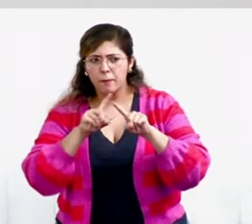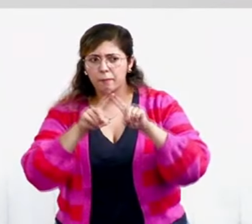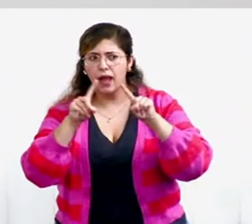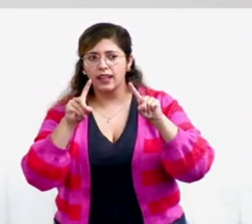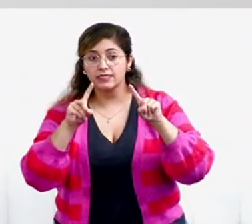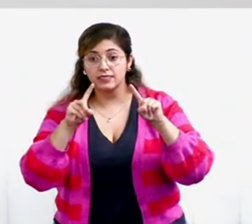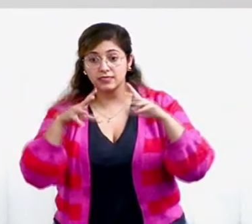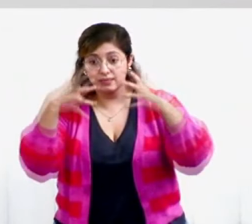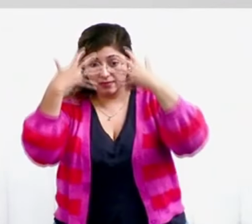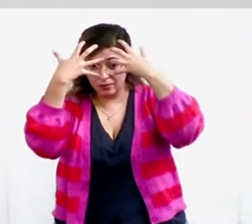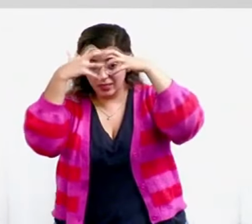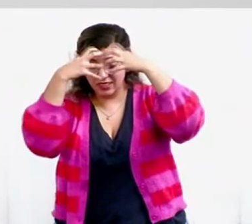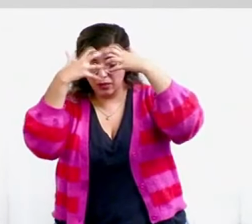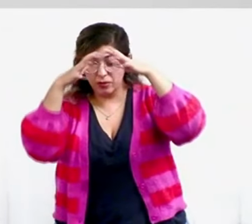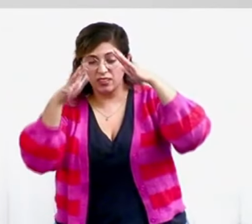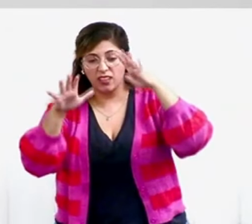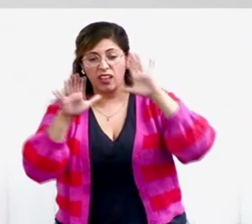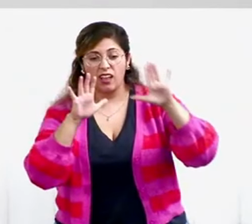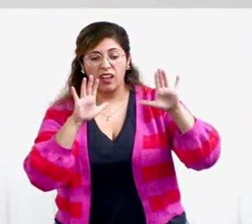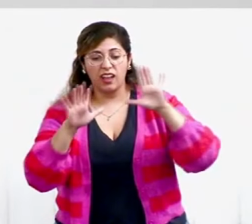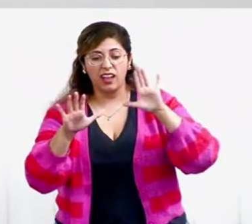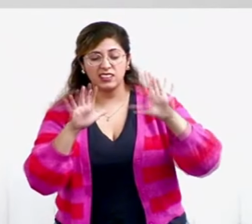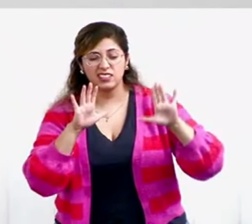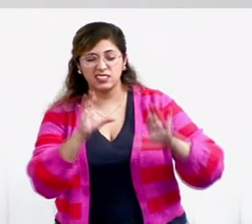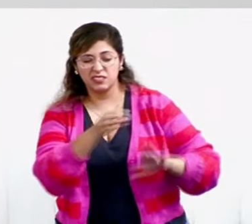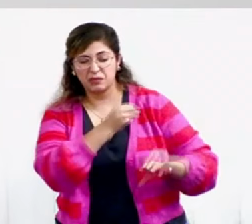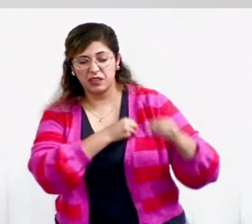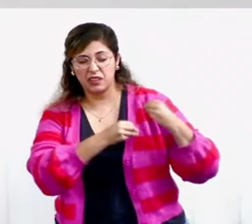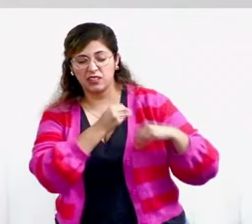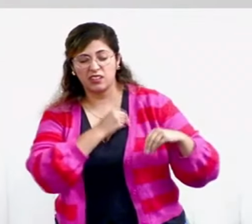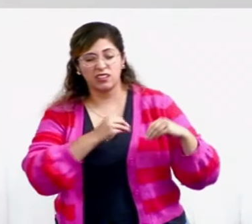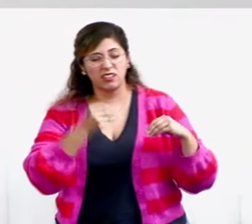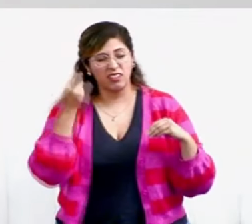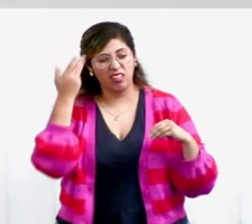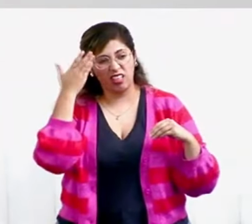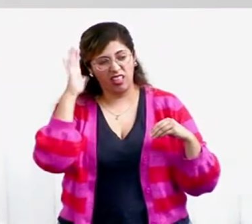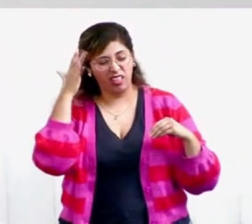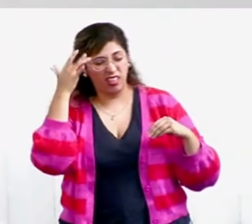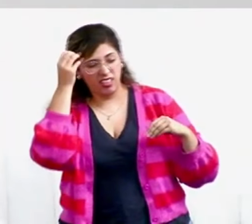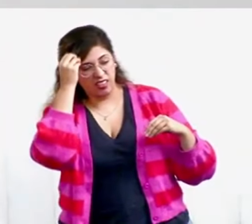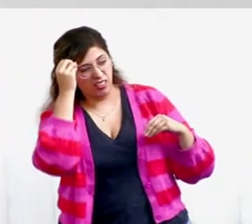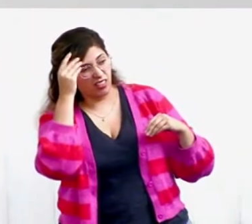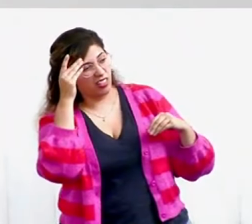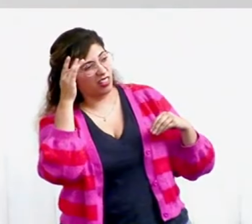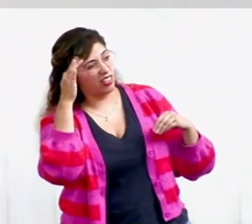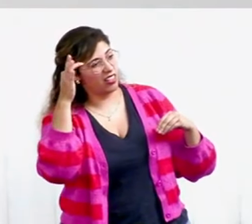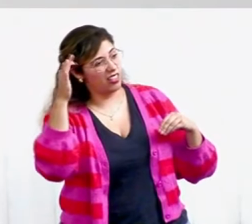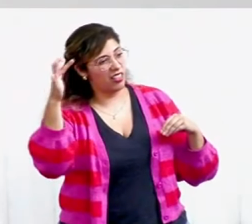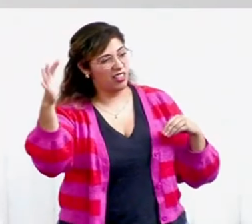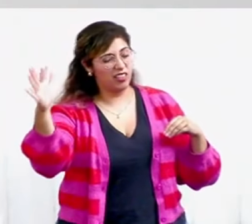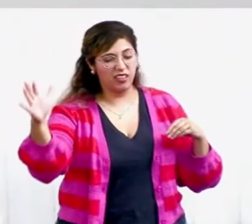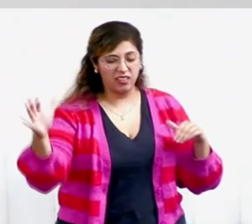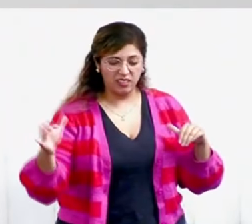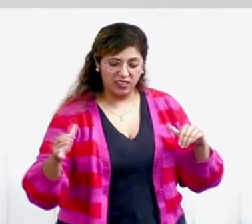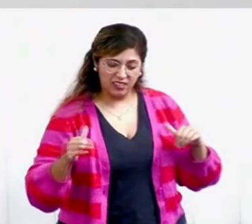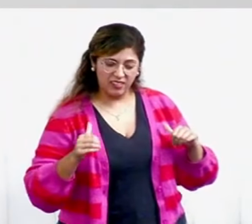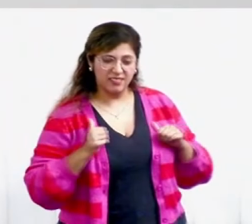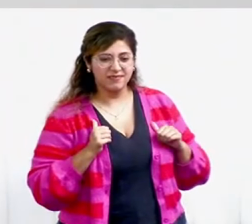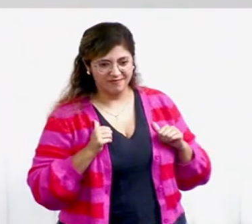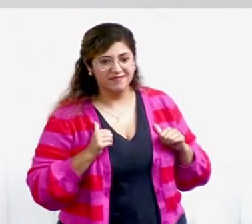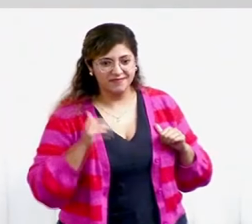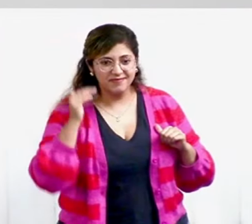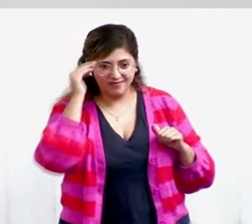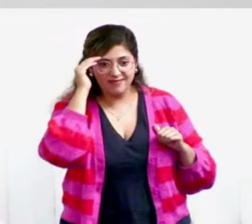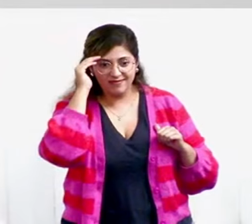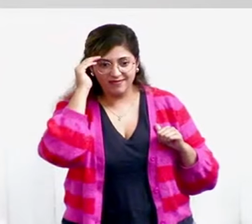são vazios, porque os pensamentos são ocupados pelos desejos do coração